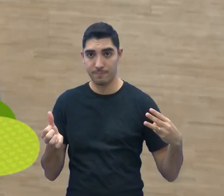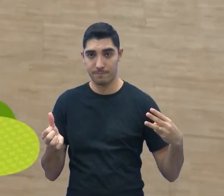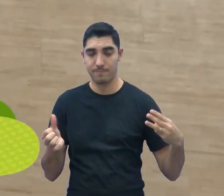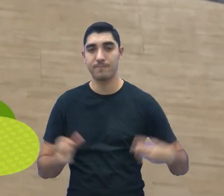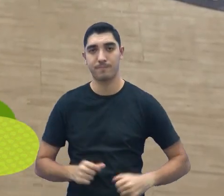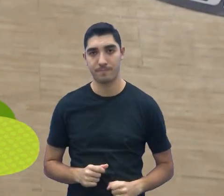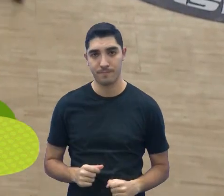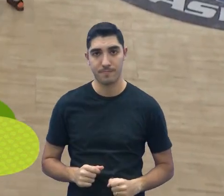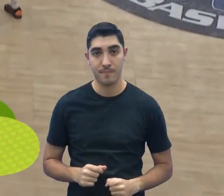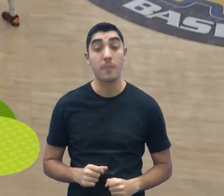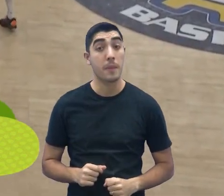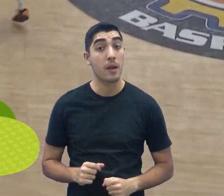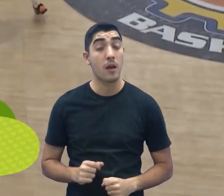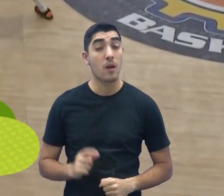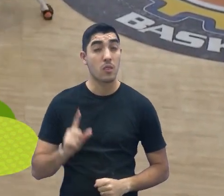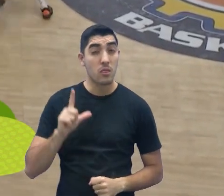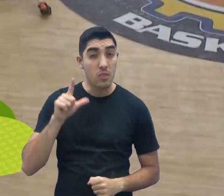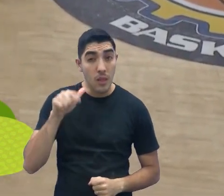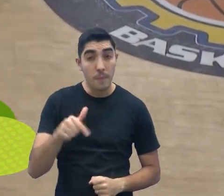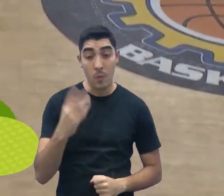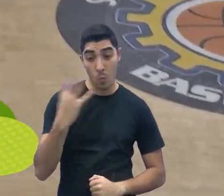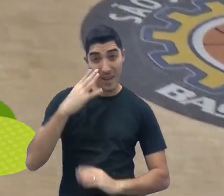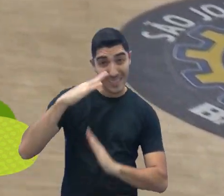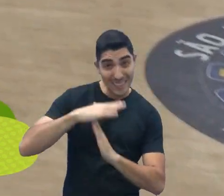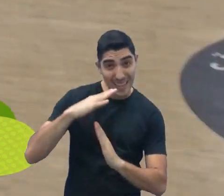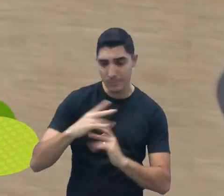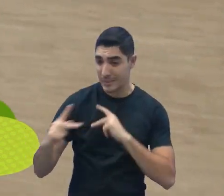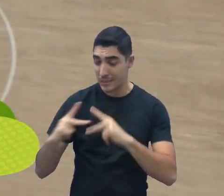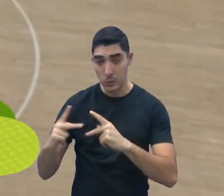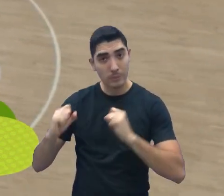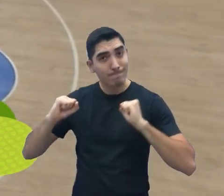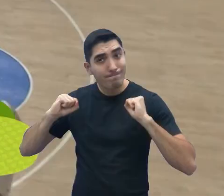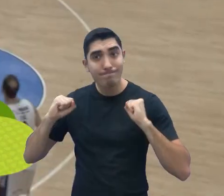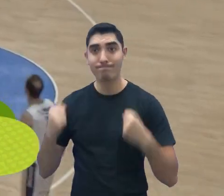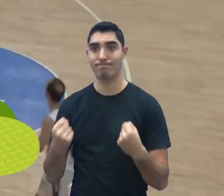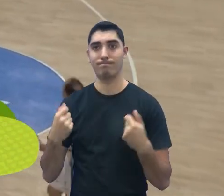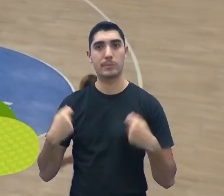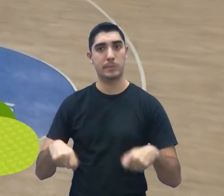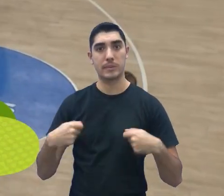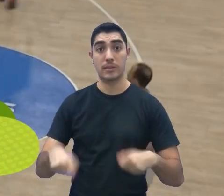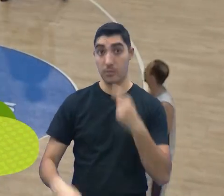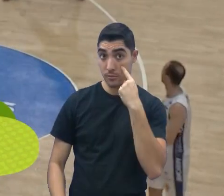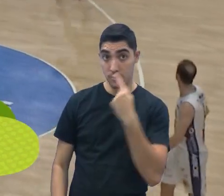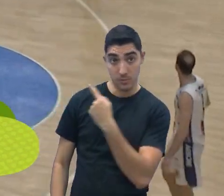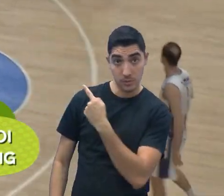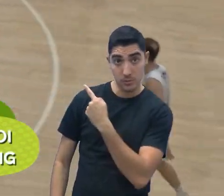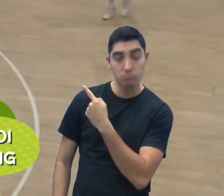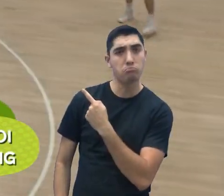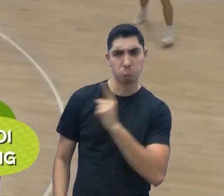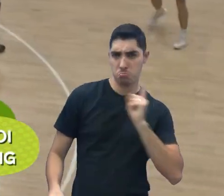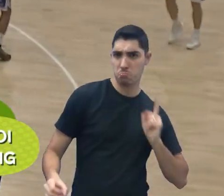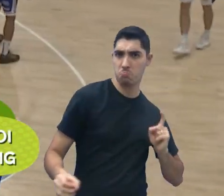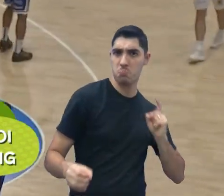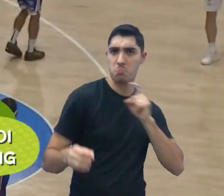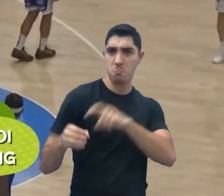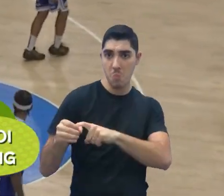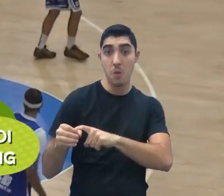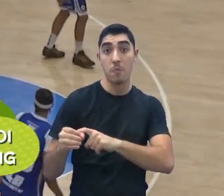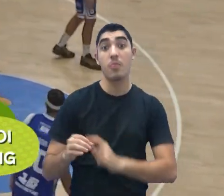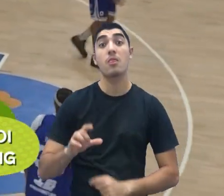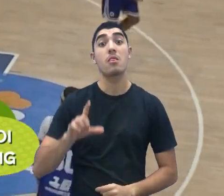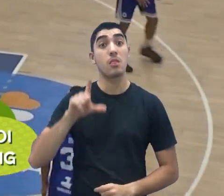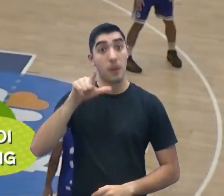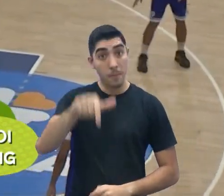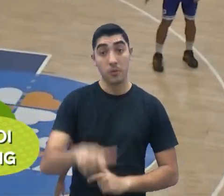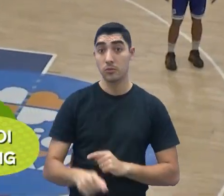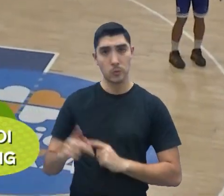73-66. O último quarto era tudo ou nada para o São José. Dexter abriu os trabalhos. Melhor em quadra, o